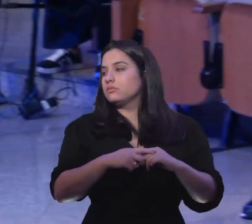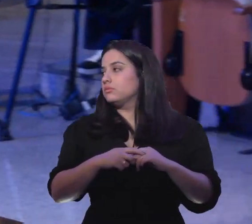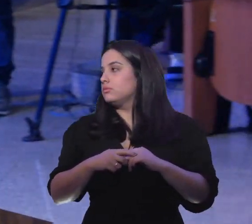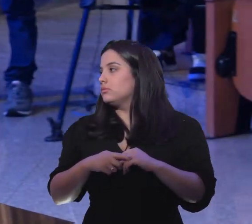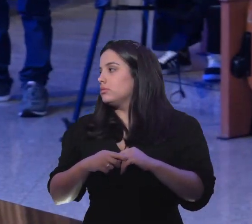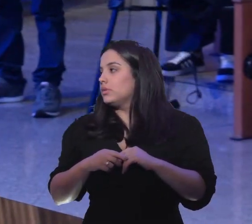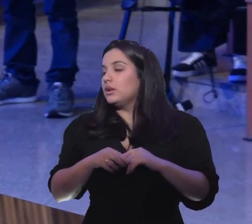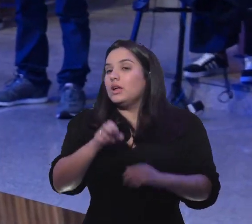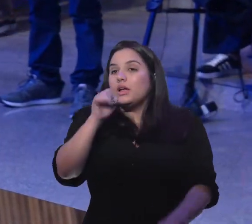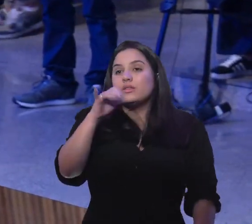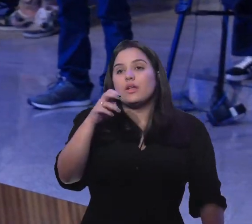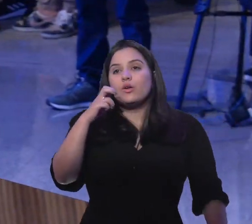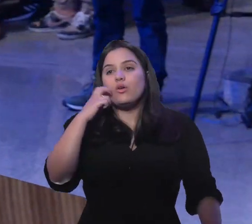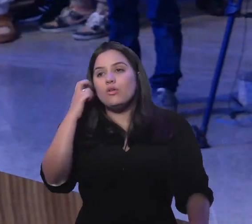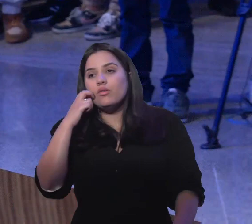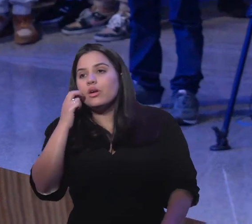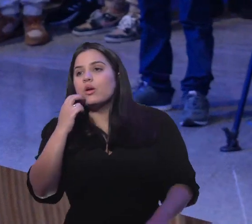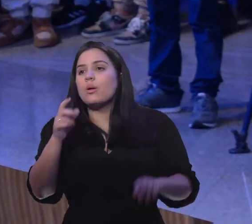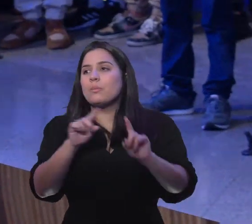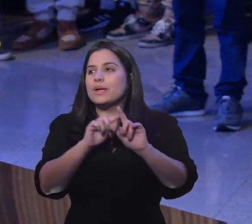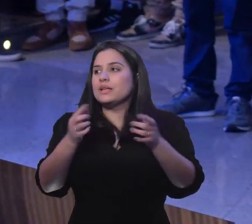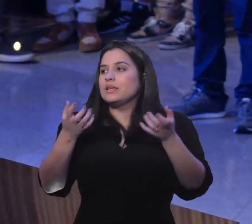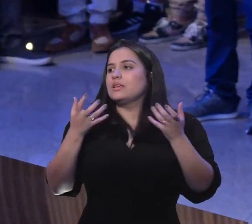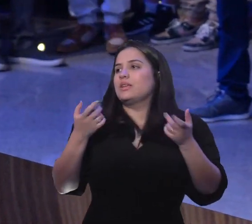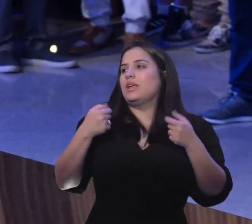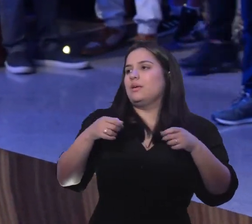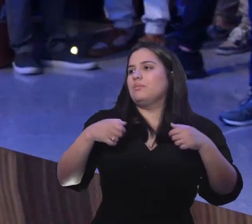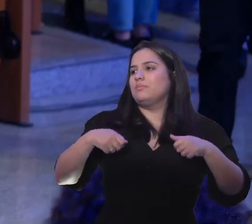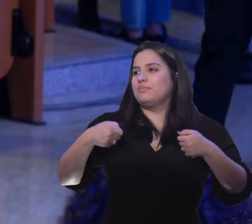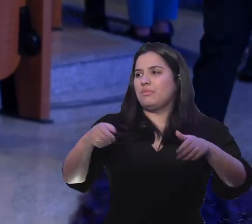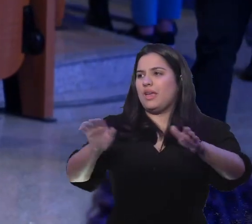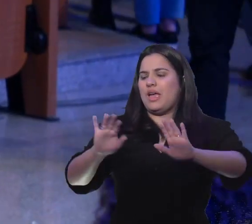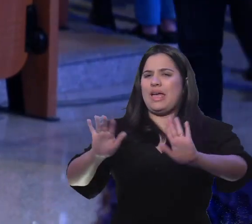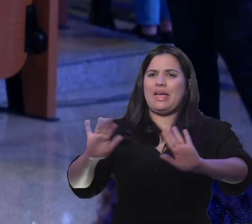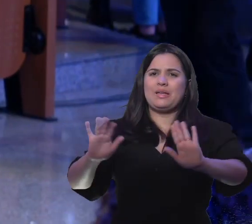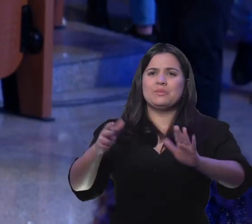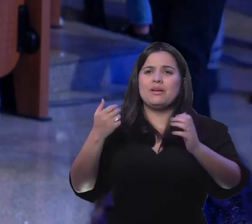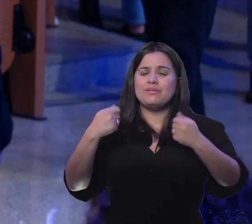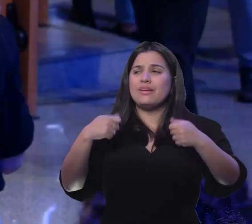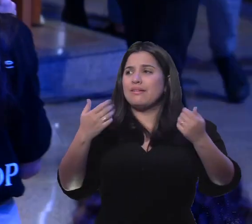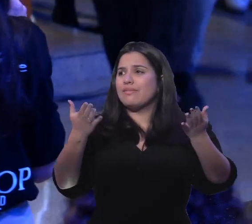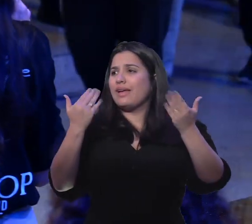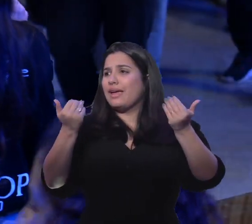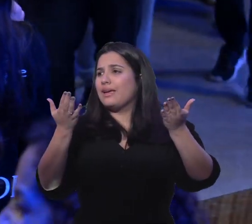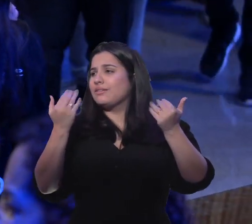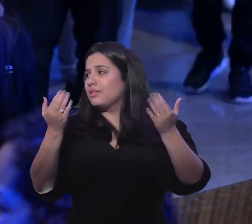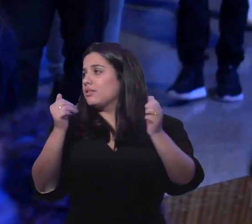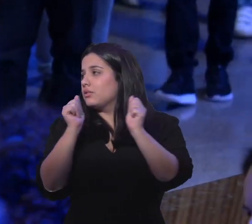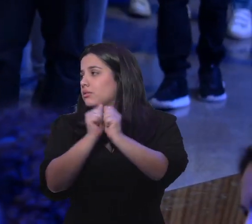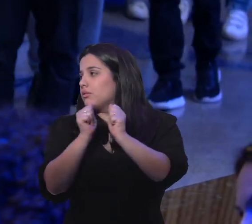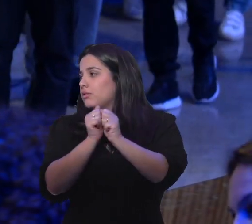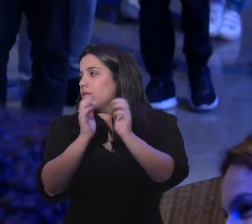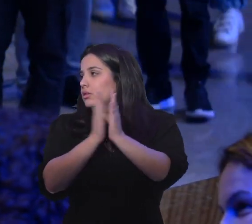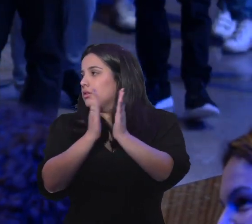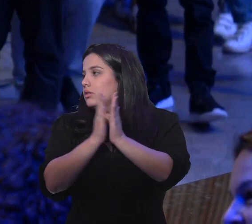Se você está com vergonha, você quer dar esse passo, não tenha medo. Traz um amigo, vem aqui na frente, a gente vai orar junto com